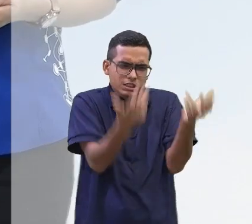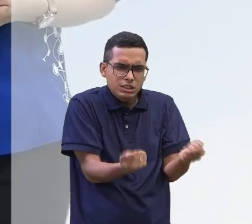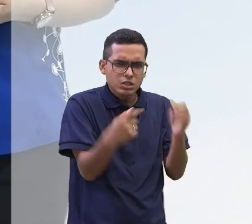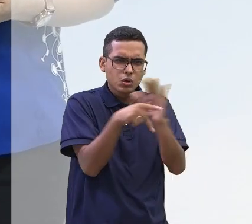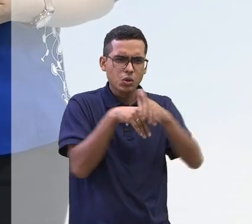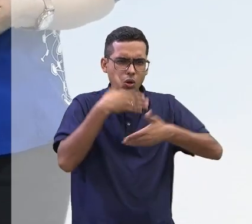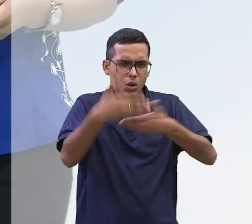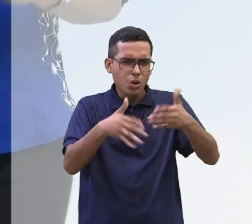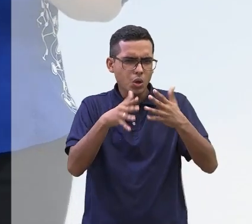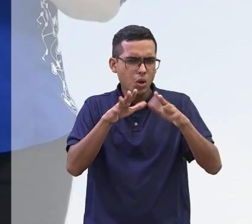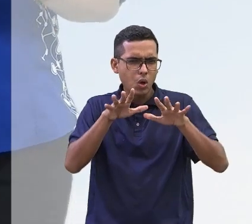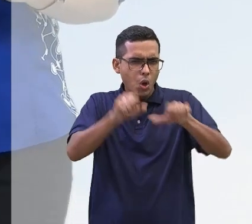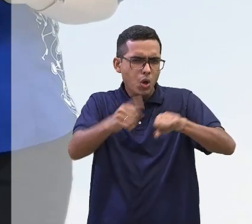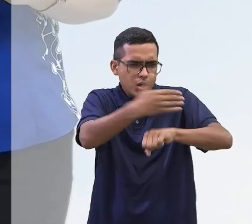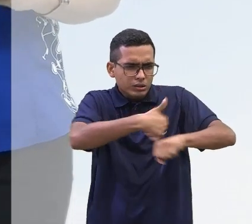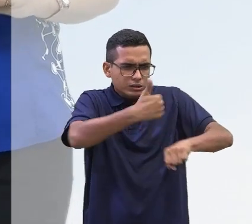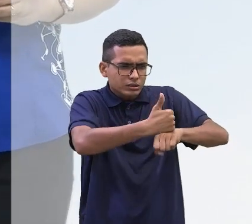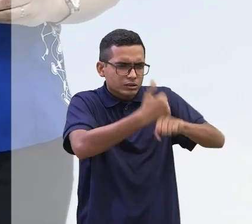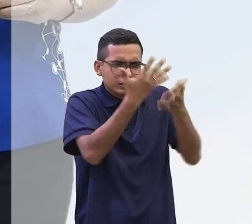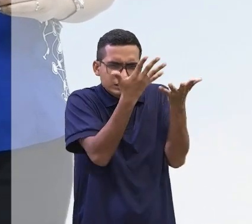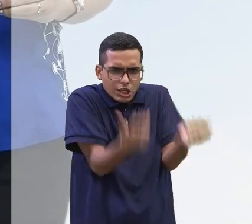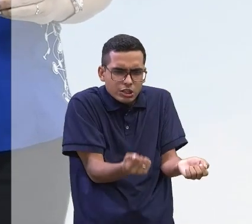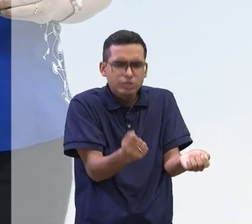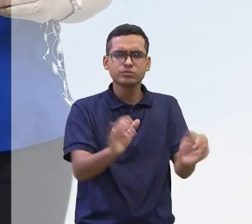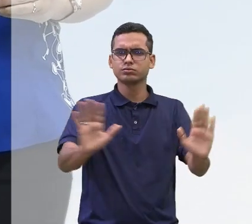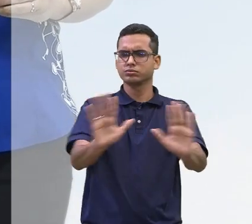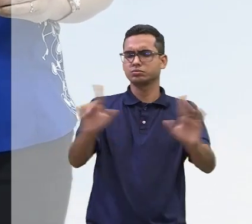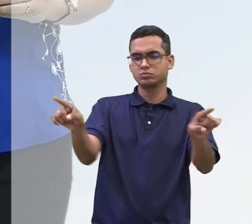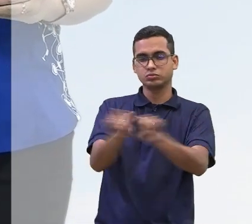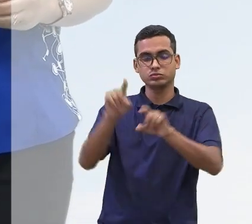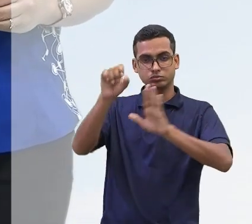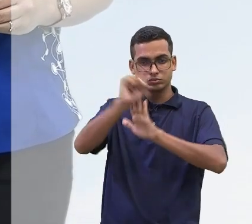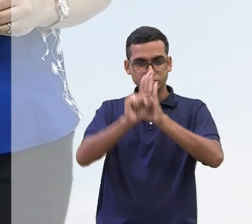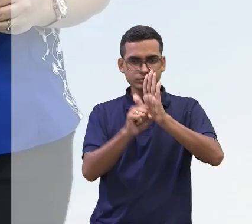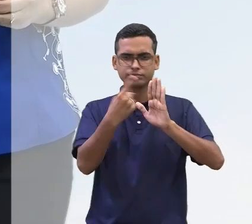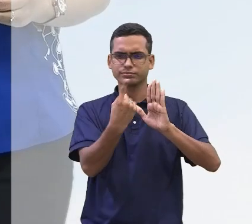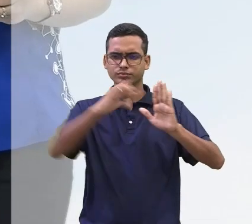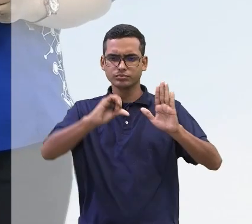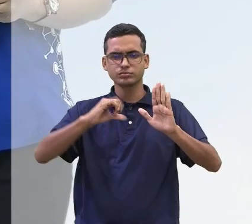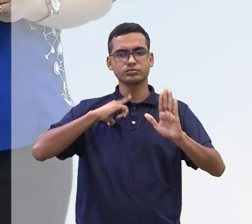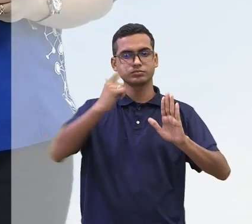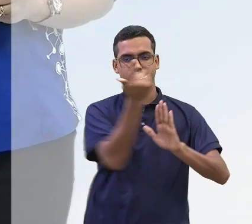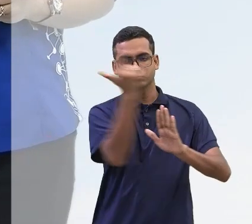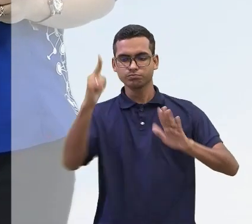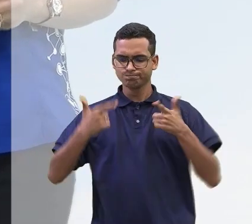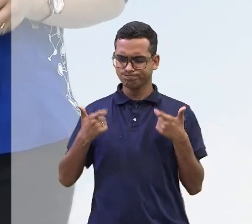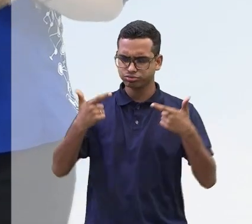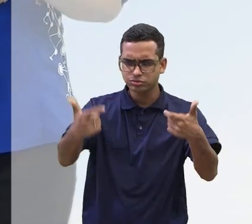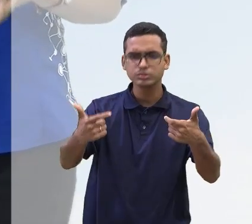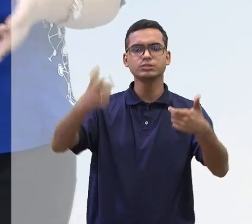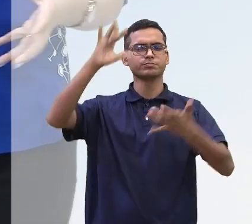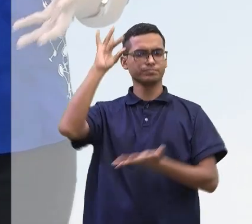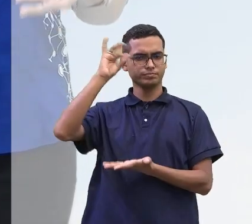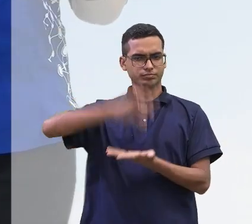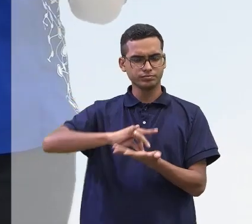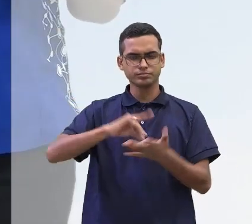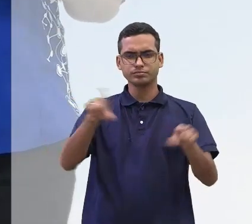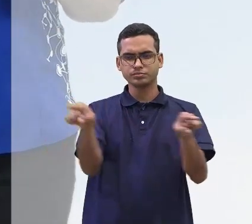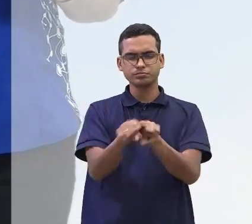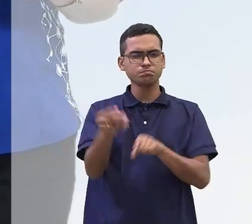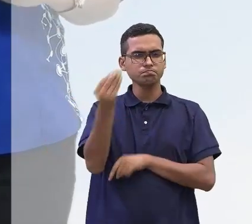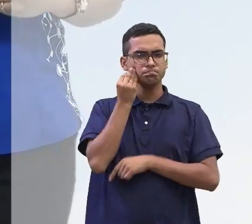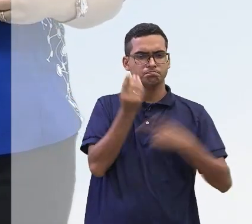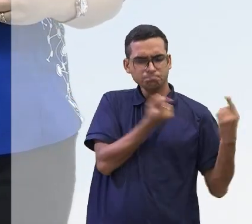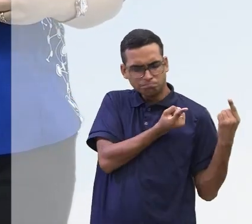eles resistiram. Prova disso é que no século XIX, houve também uma outra investida pesada para